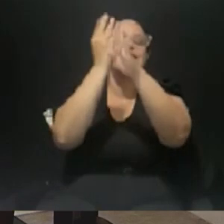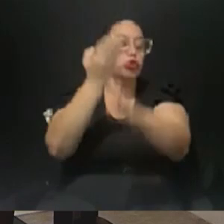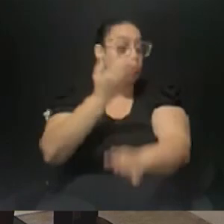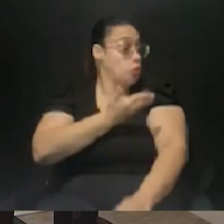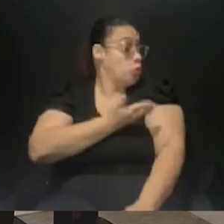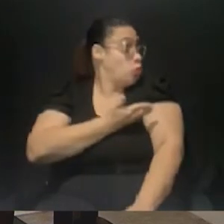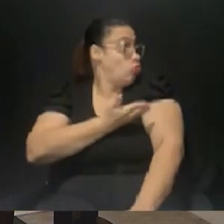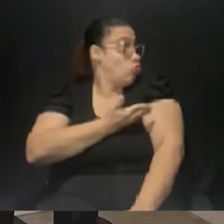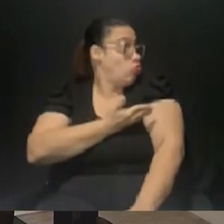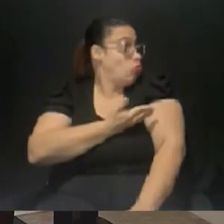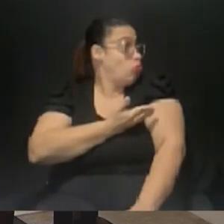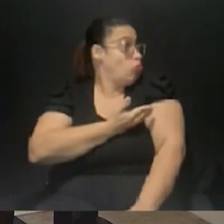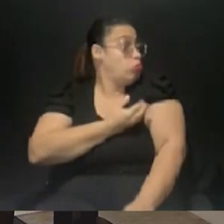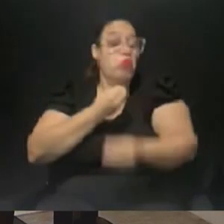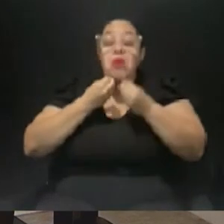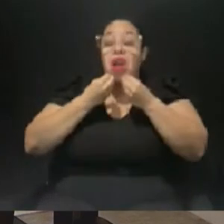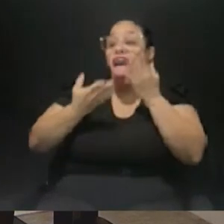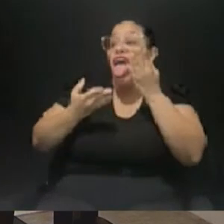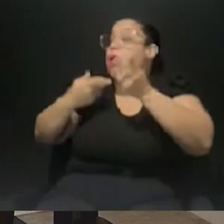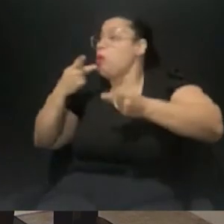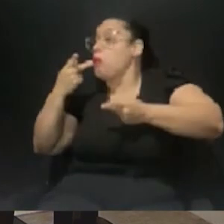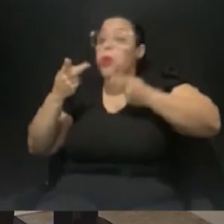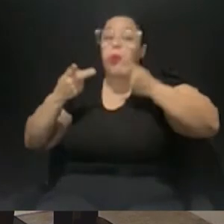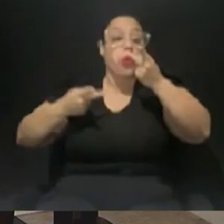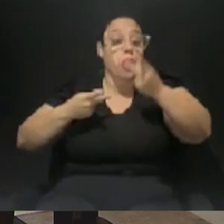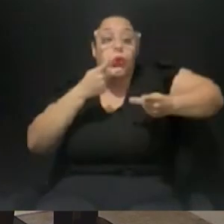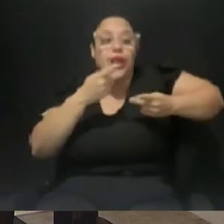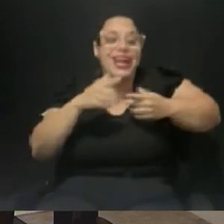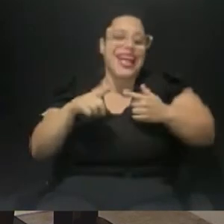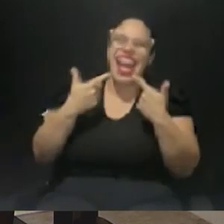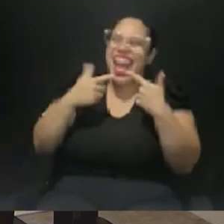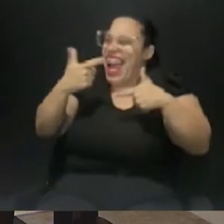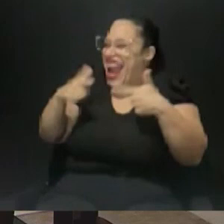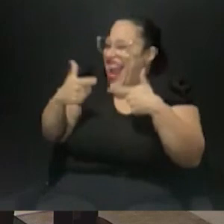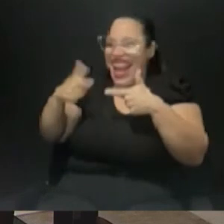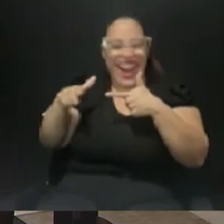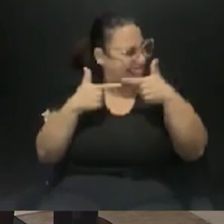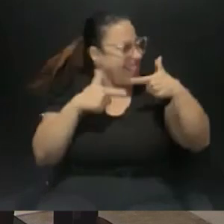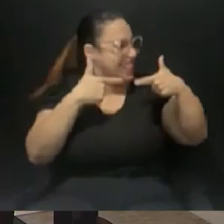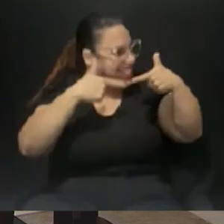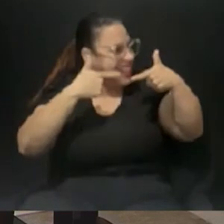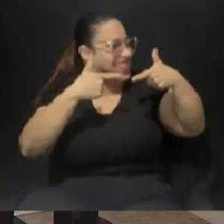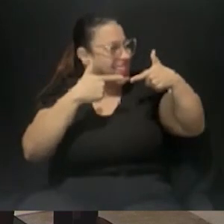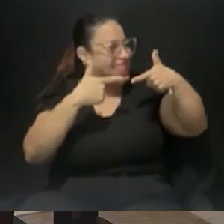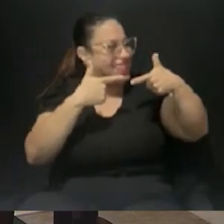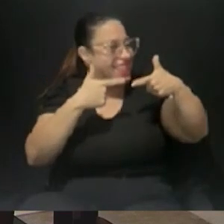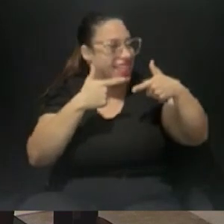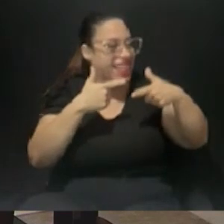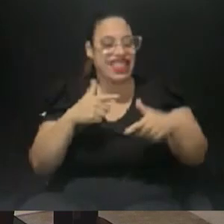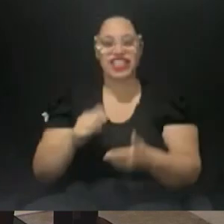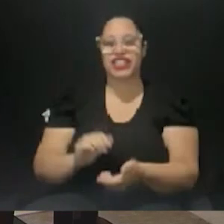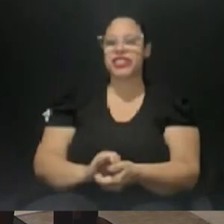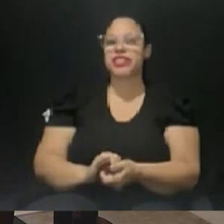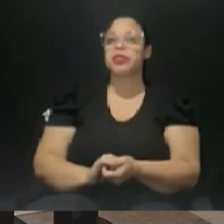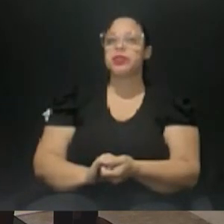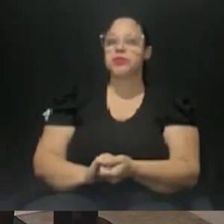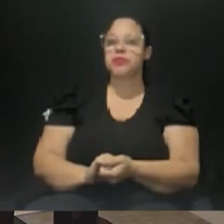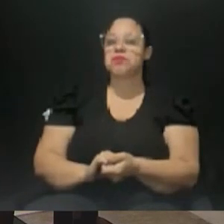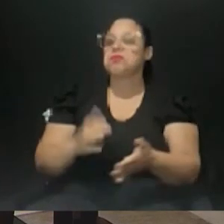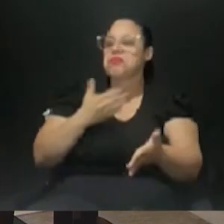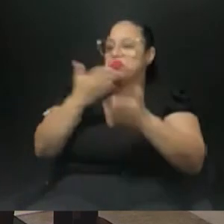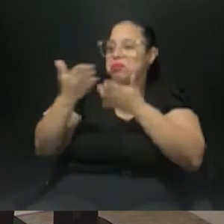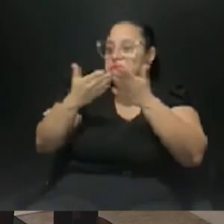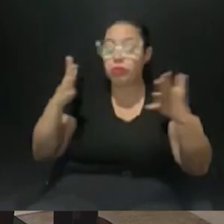prosa e dar muitas gargalhadas, com um clima muito informal, impessoal, despojado e